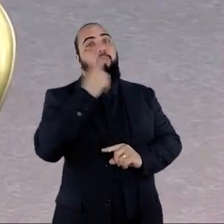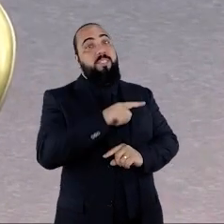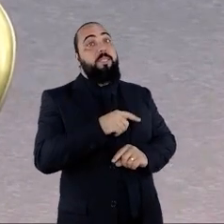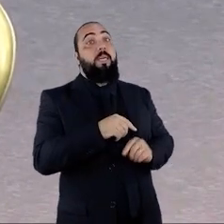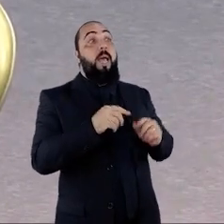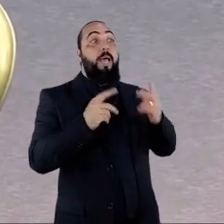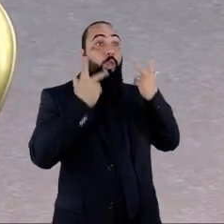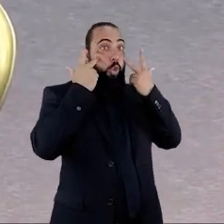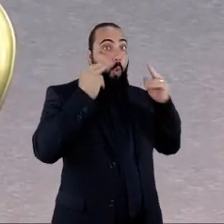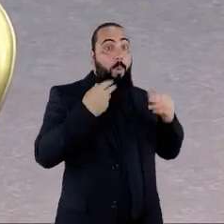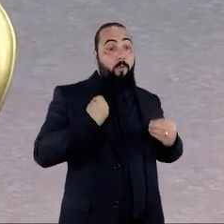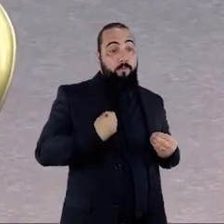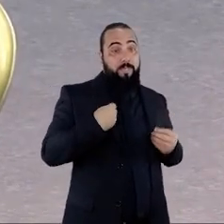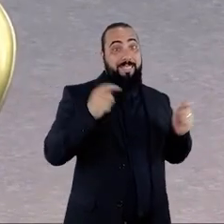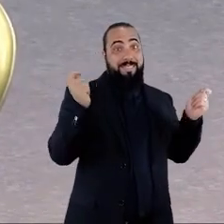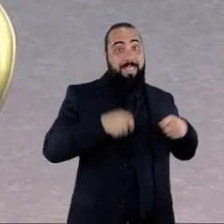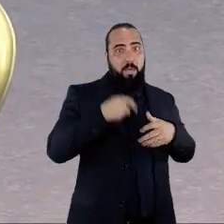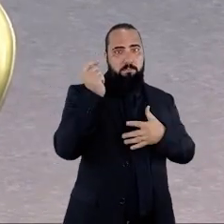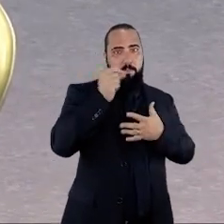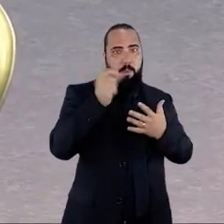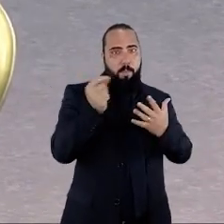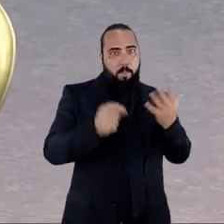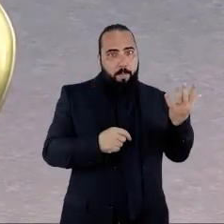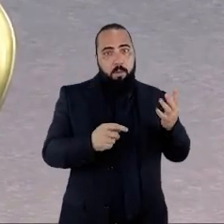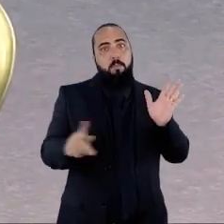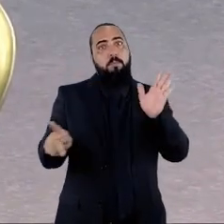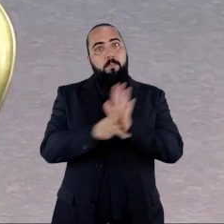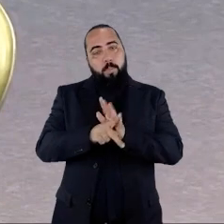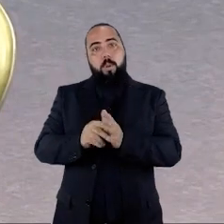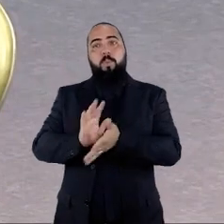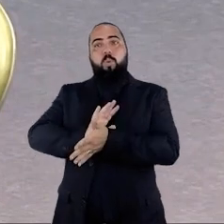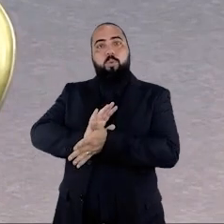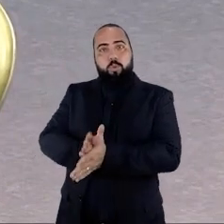mais normal viver com dados